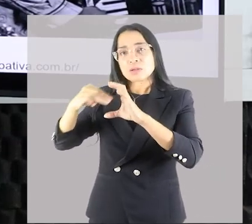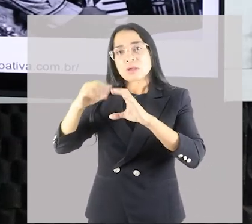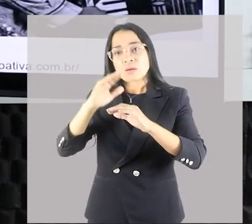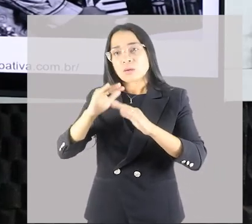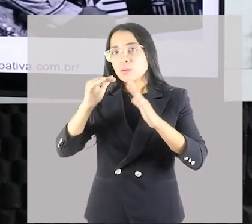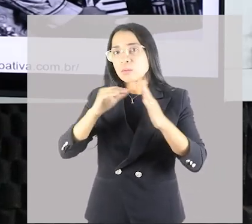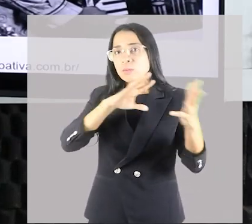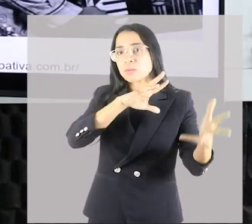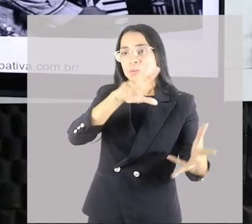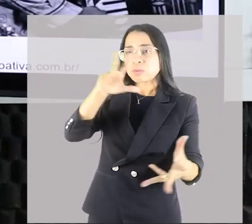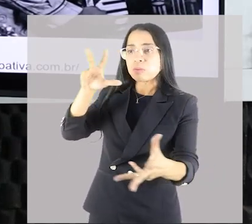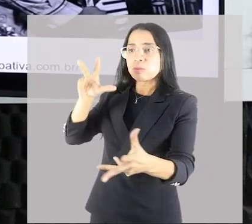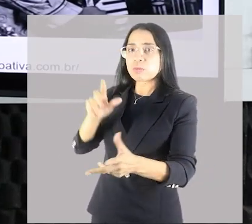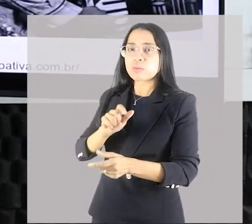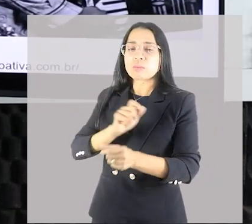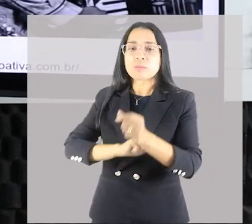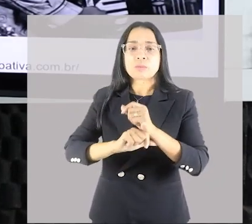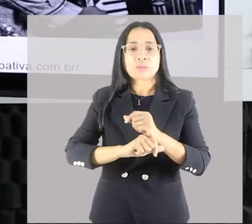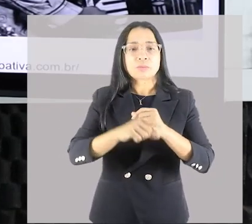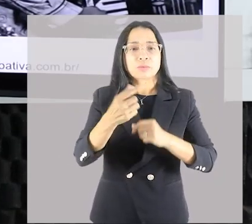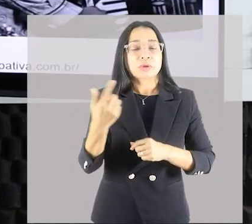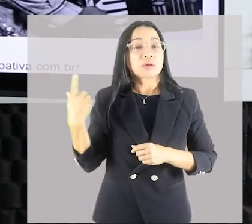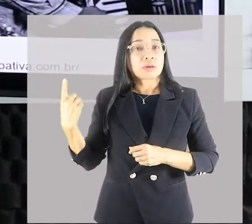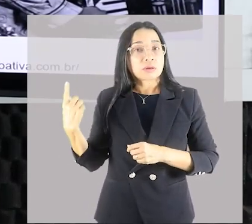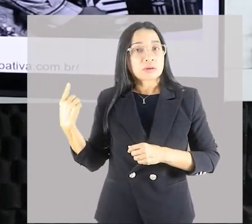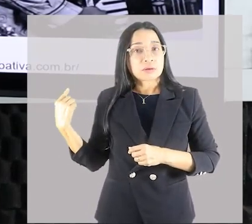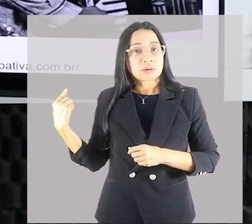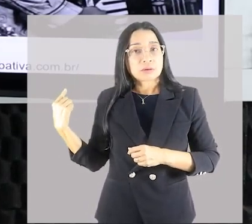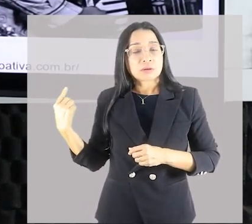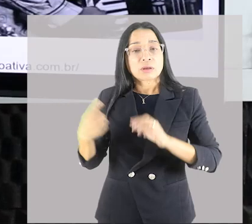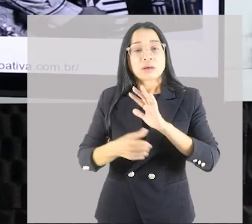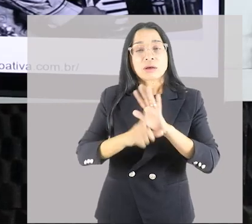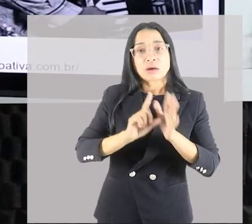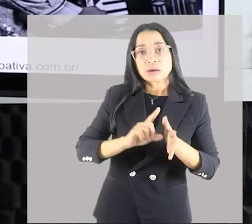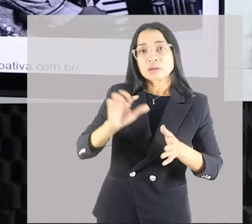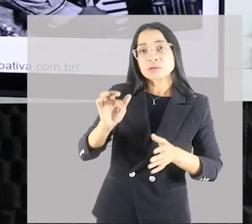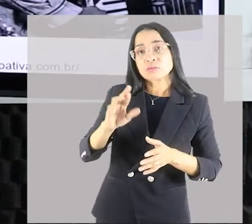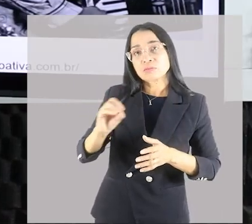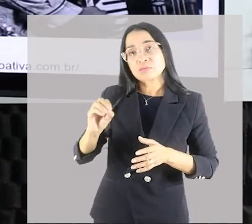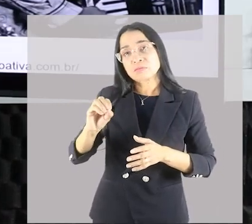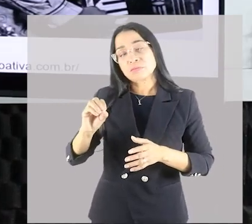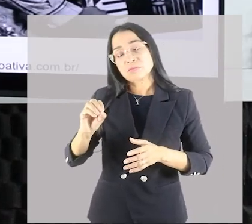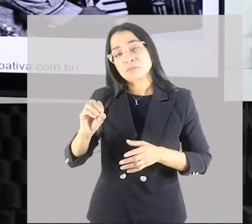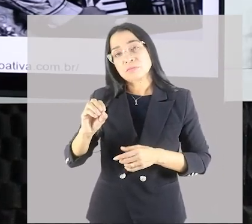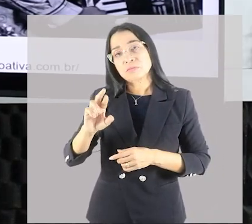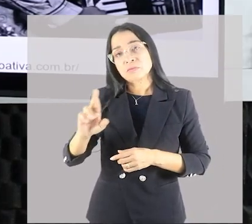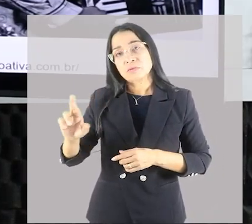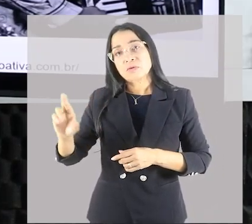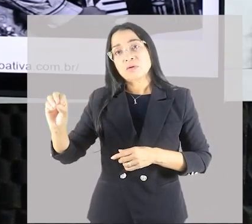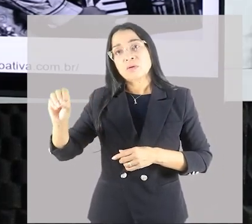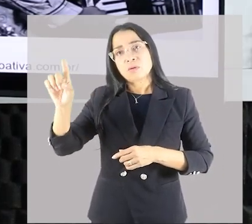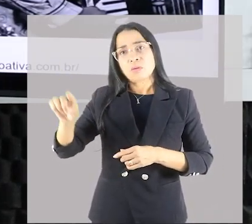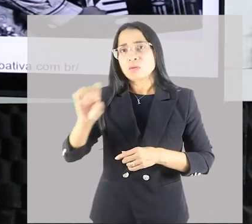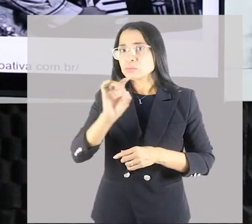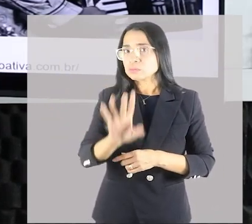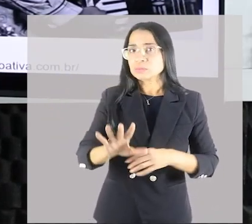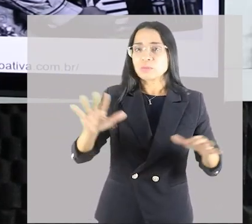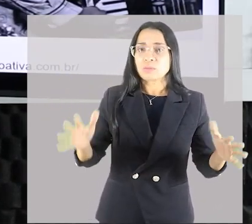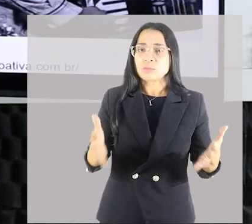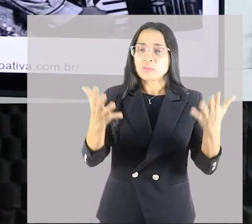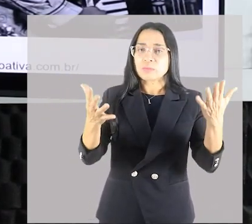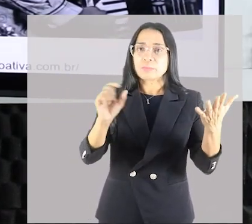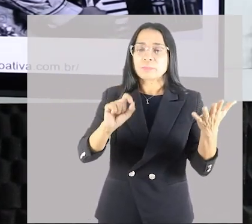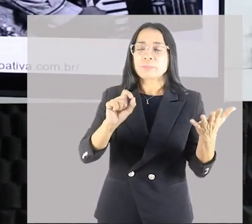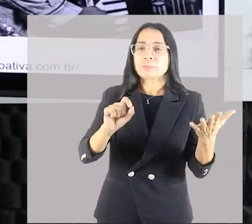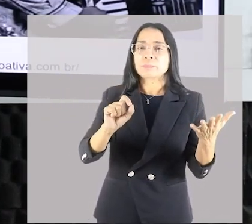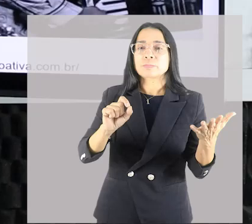mundo. Então, anteriormente, o forró ele era apenas uma festa, aquela festa